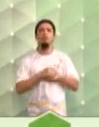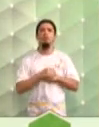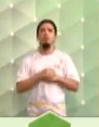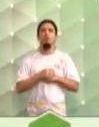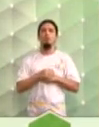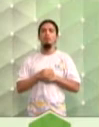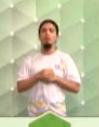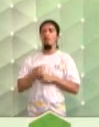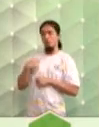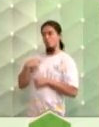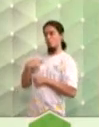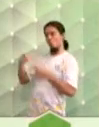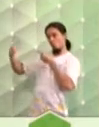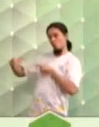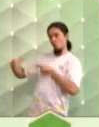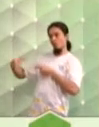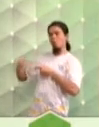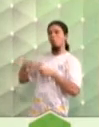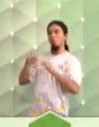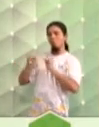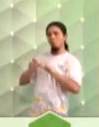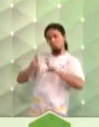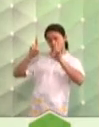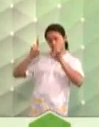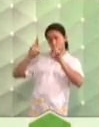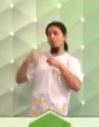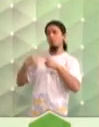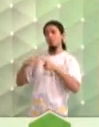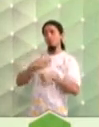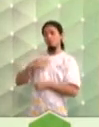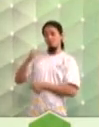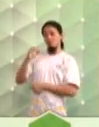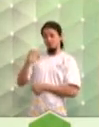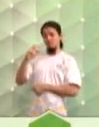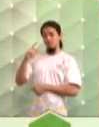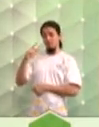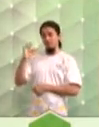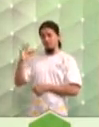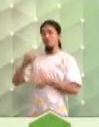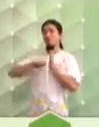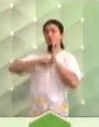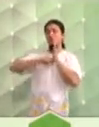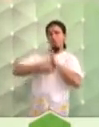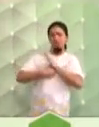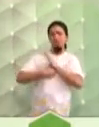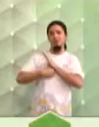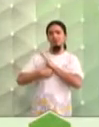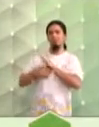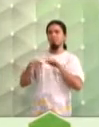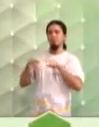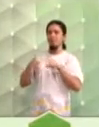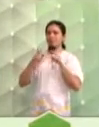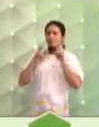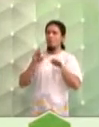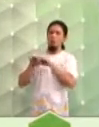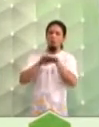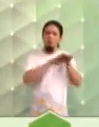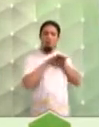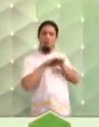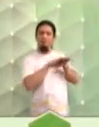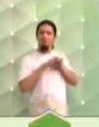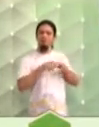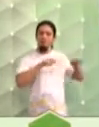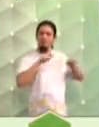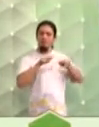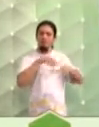gente, viu? Posso torcer por mim mesma porque o meu CPF é bloqueado, como de todos nós que trabalhamos na coordenação da